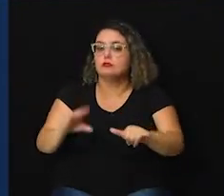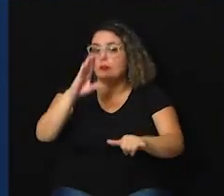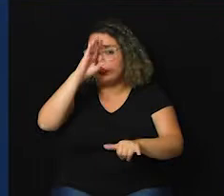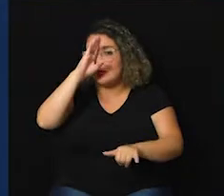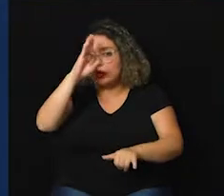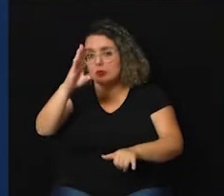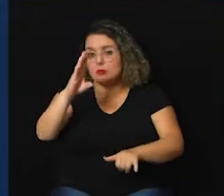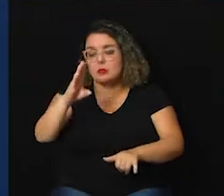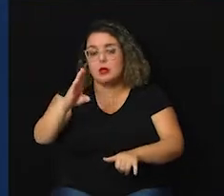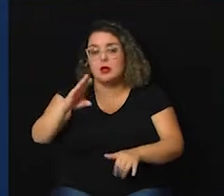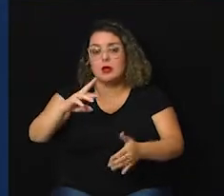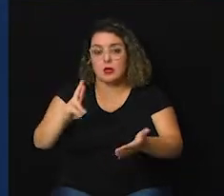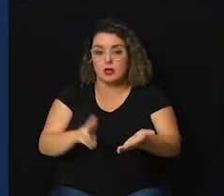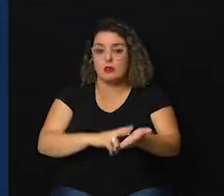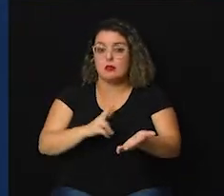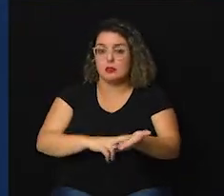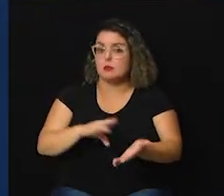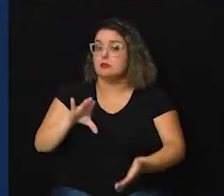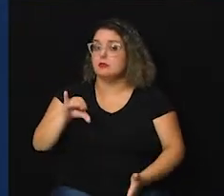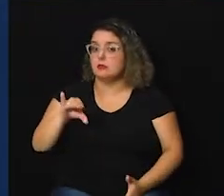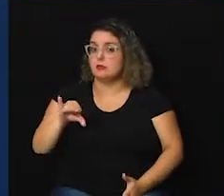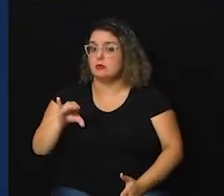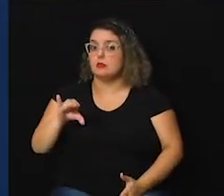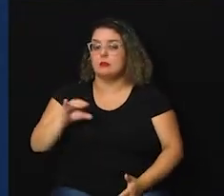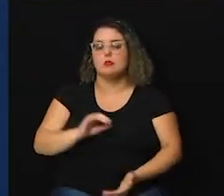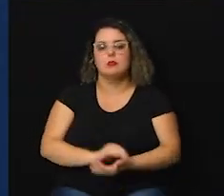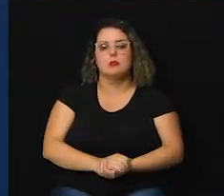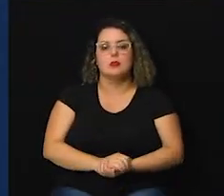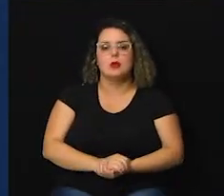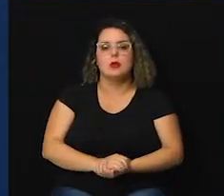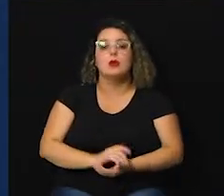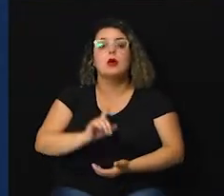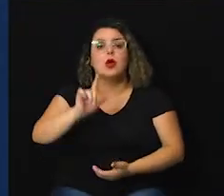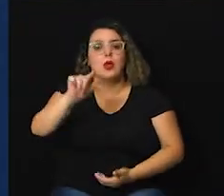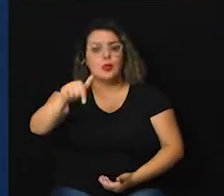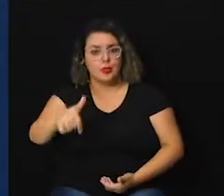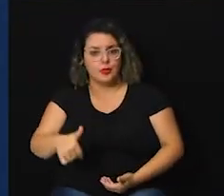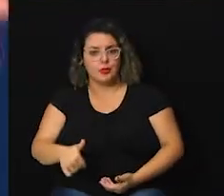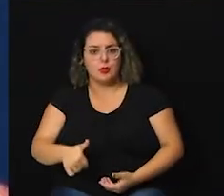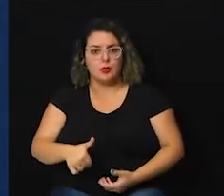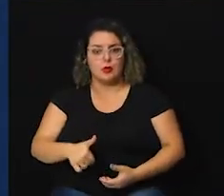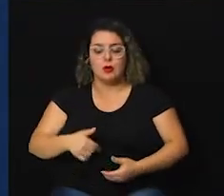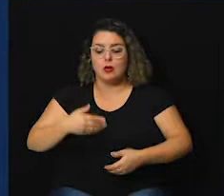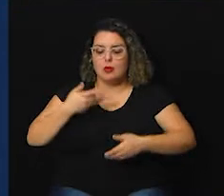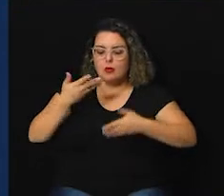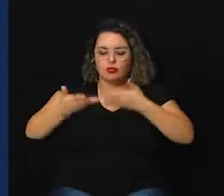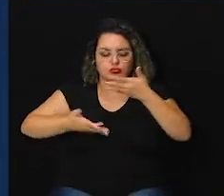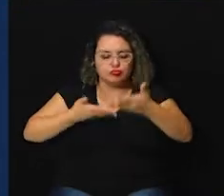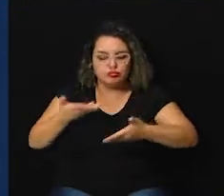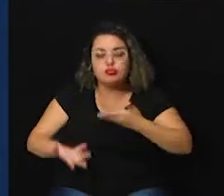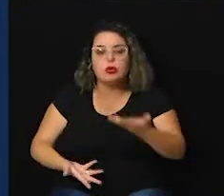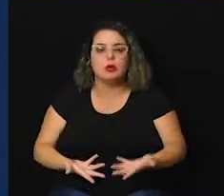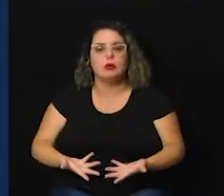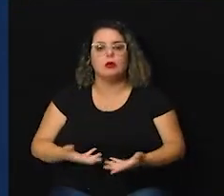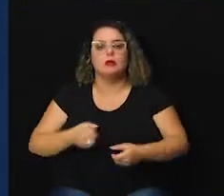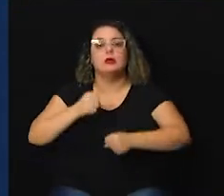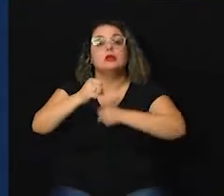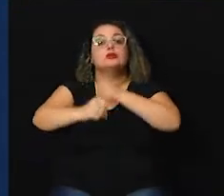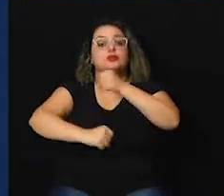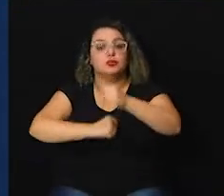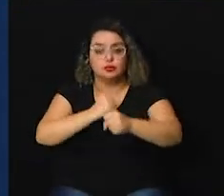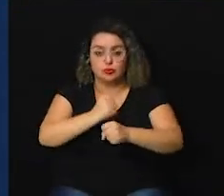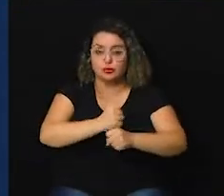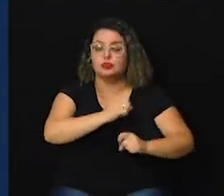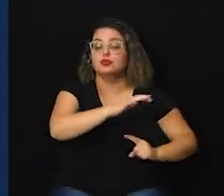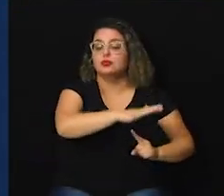principais revistas científicas do mundo, que faz parte da Nature. E depois dessa longa introdução aqui no Giro Ambiental, que é